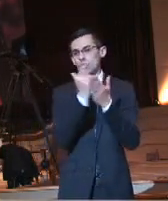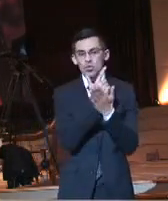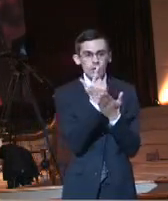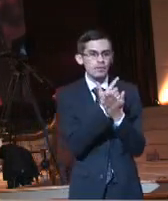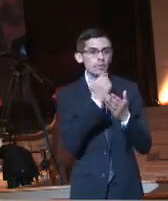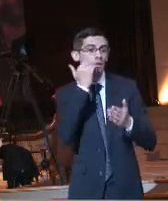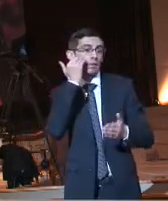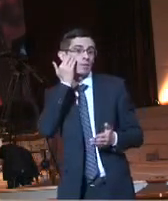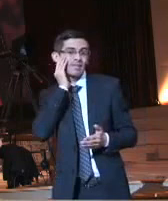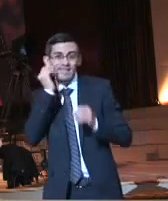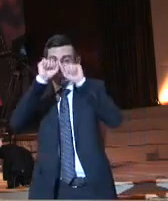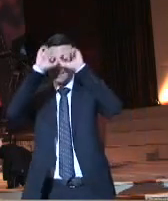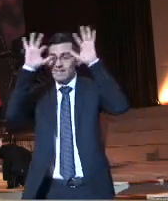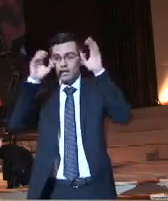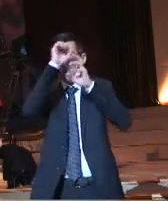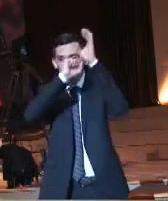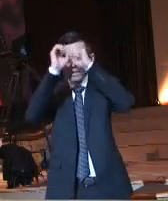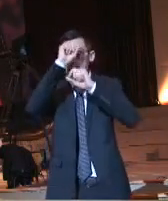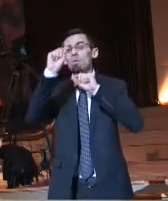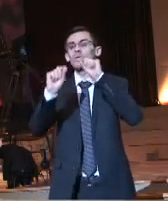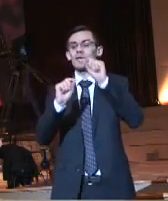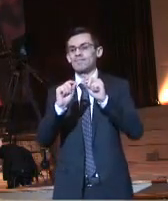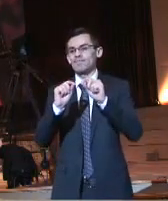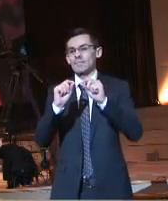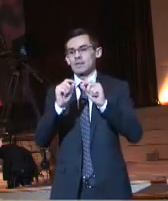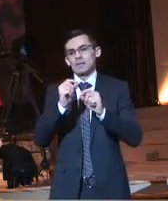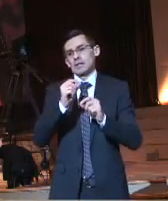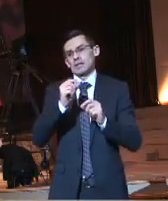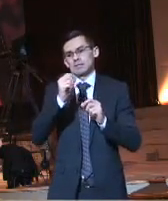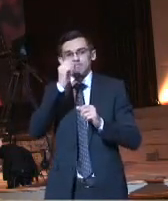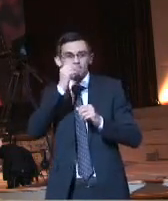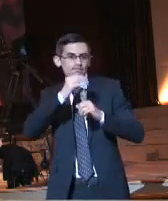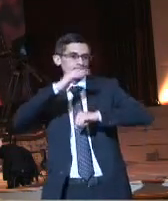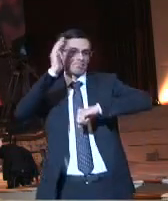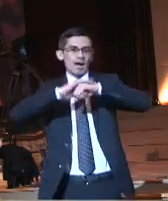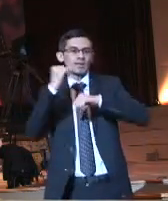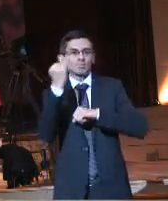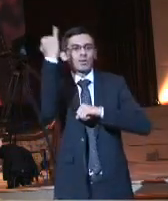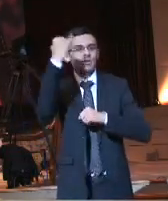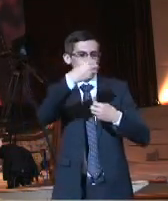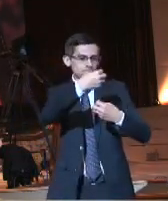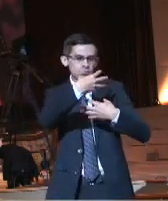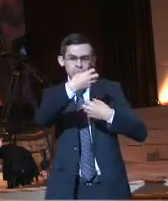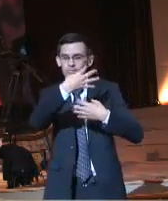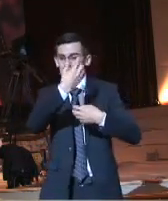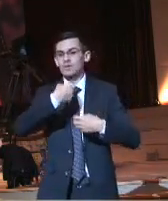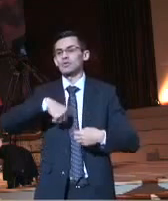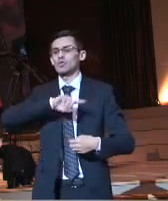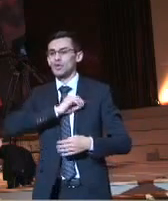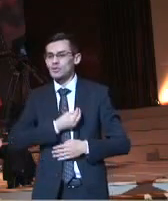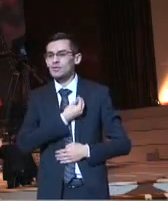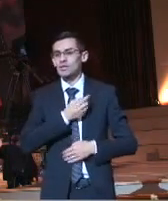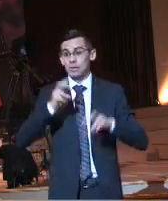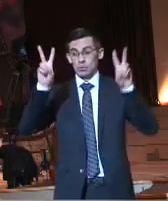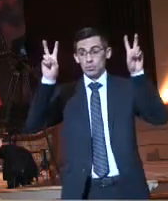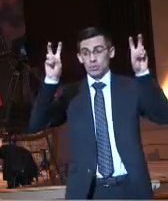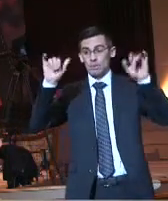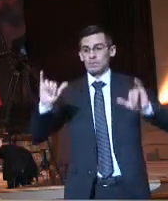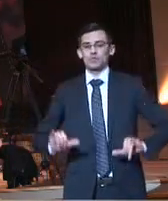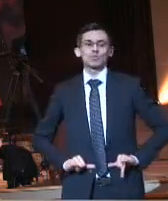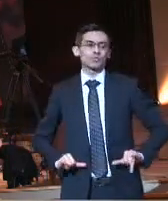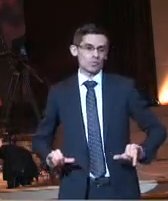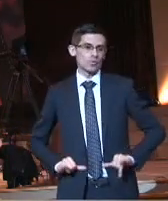tentando aprender desse livro quais são as grandes lições que a gente pode ter sobre o sofrimento humano.